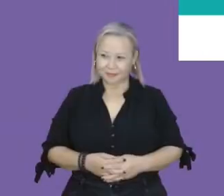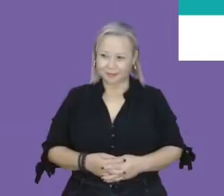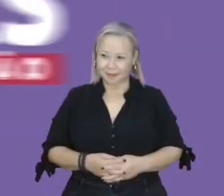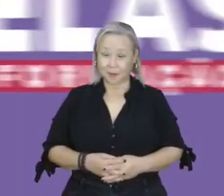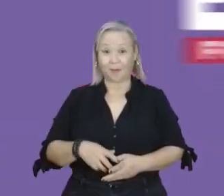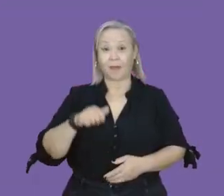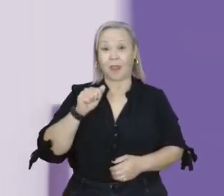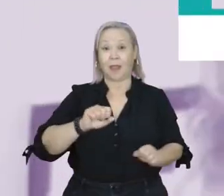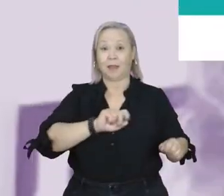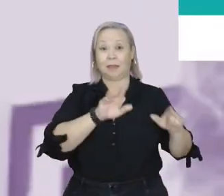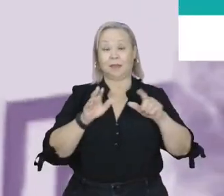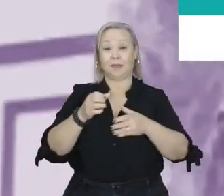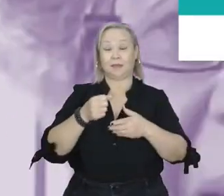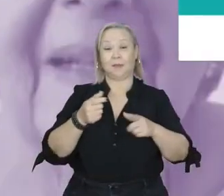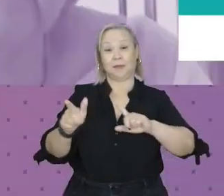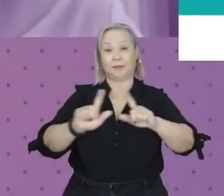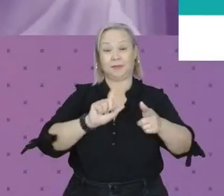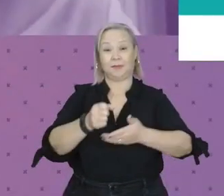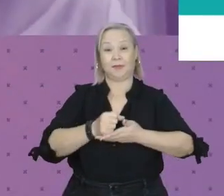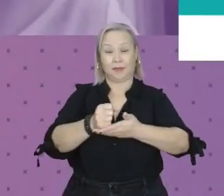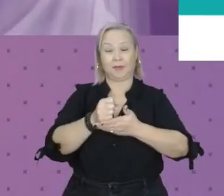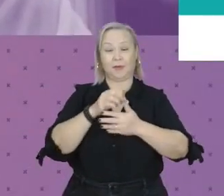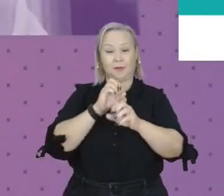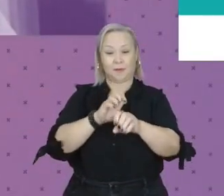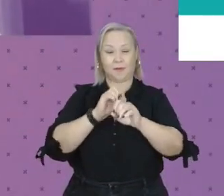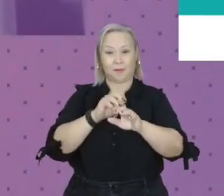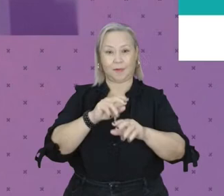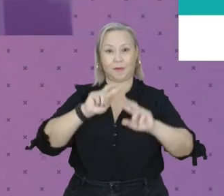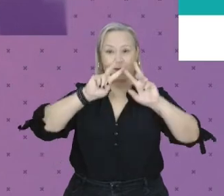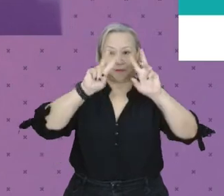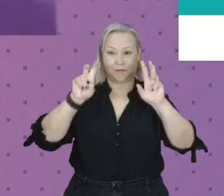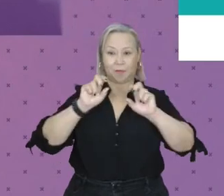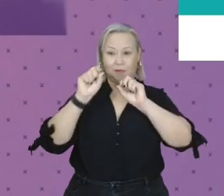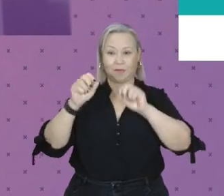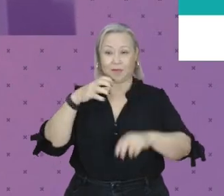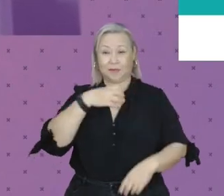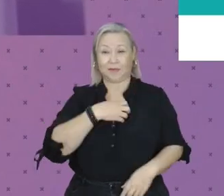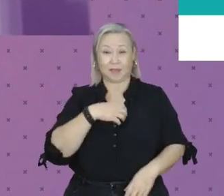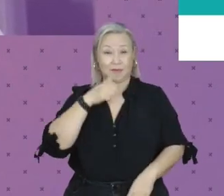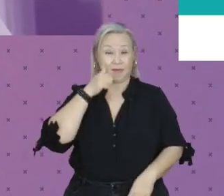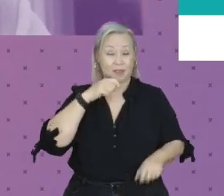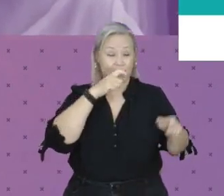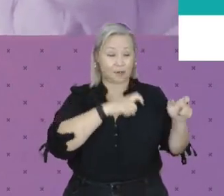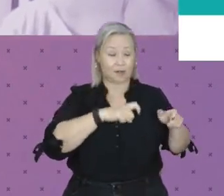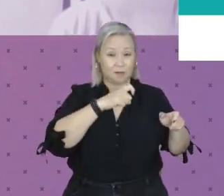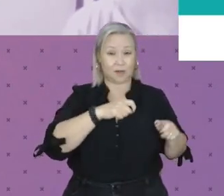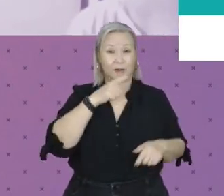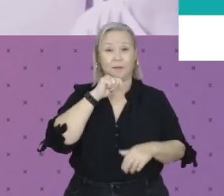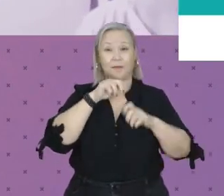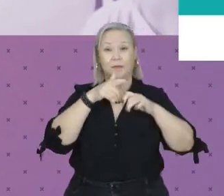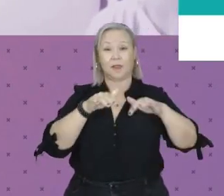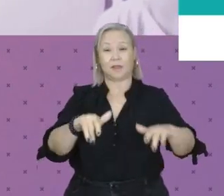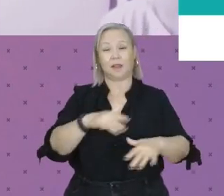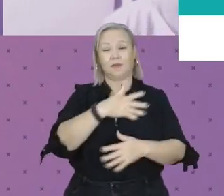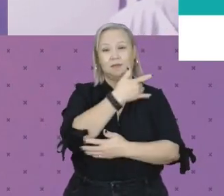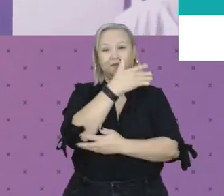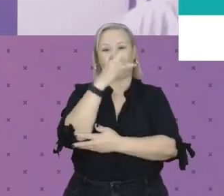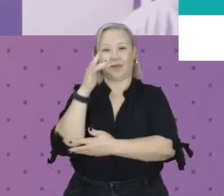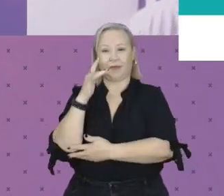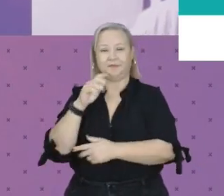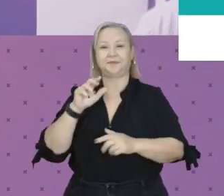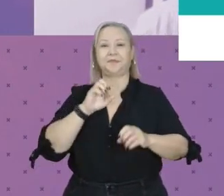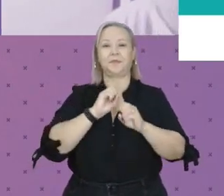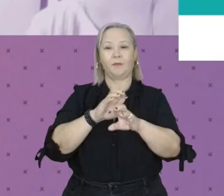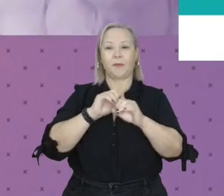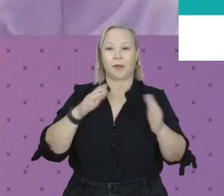Nesta semana, o TV Elas por Elas Formação aborda a situação das mulheres do campo, das águas e da floresta. Na aula de